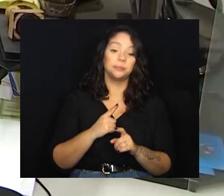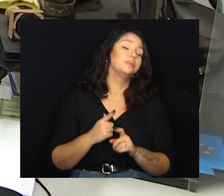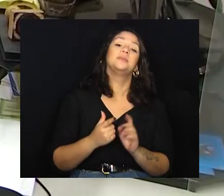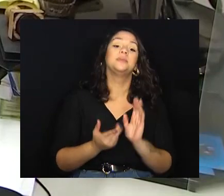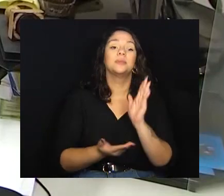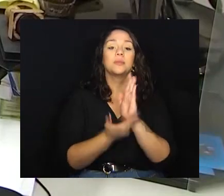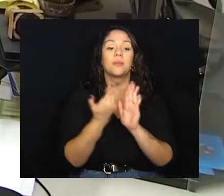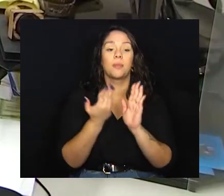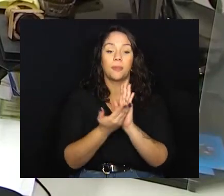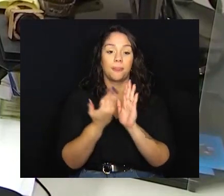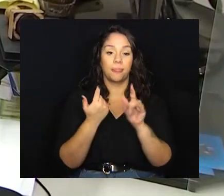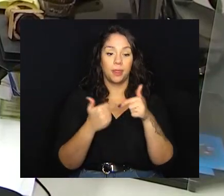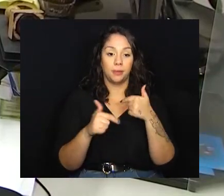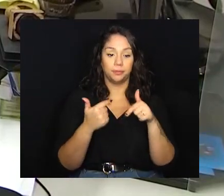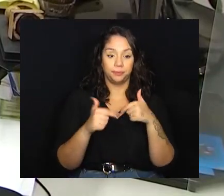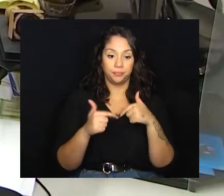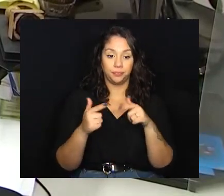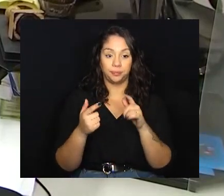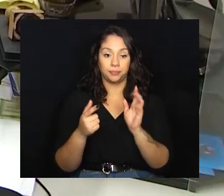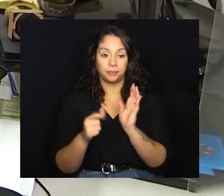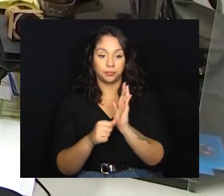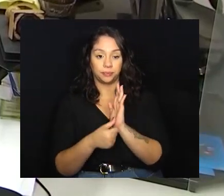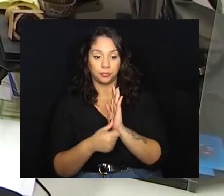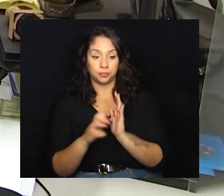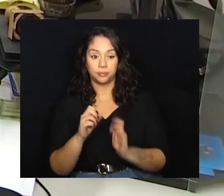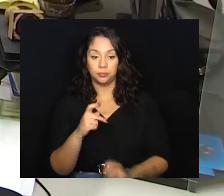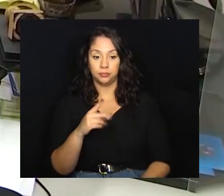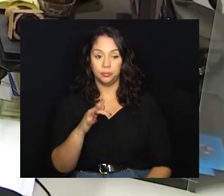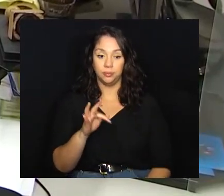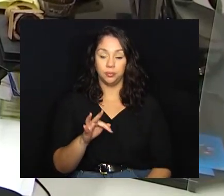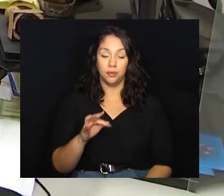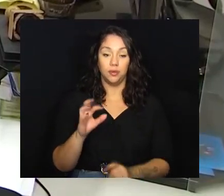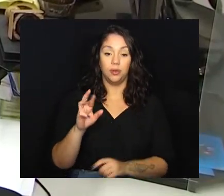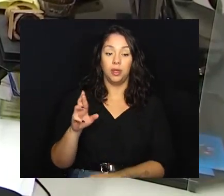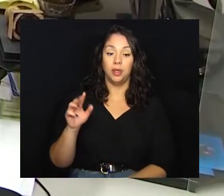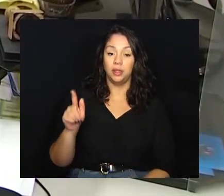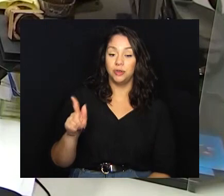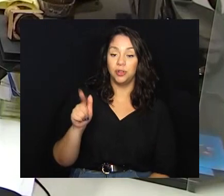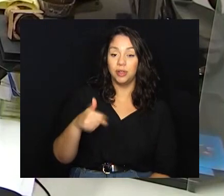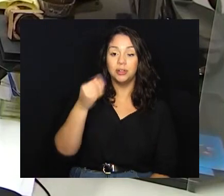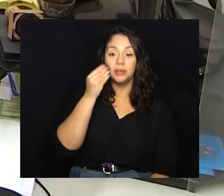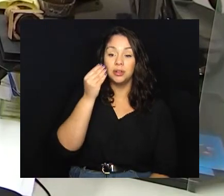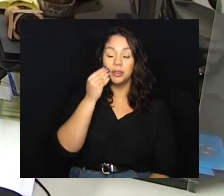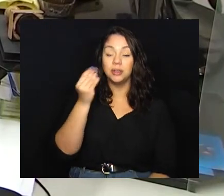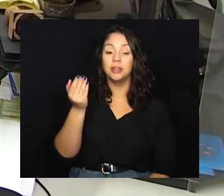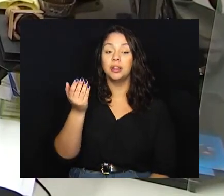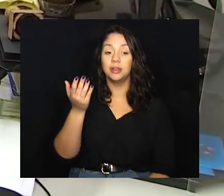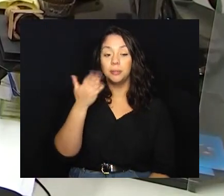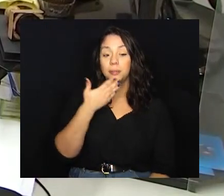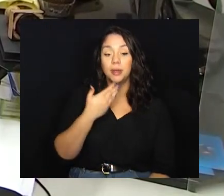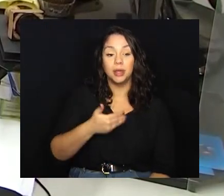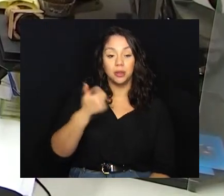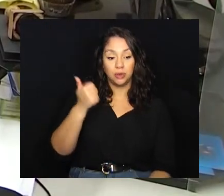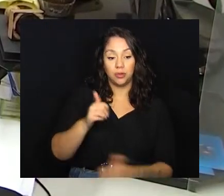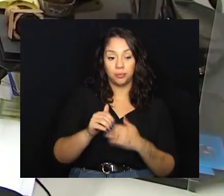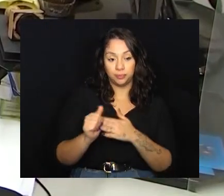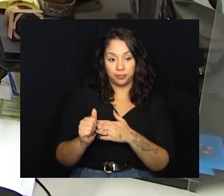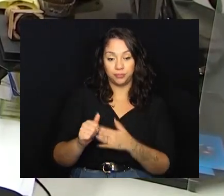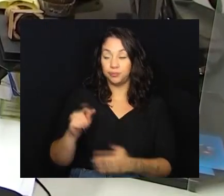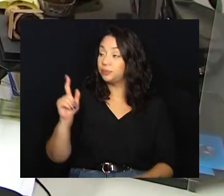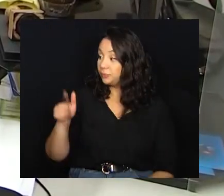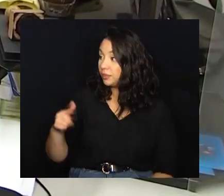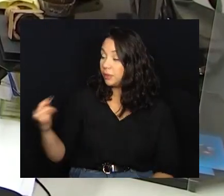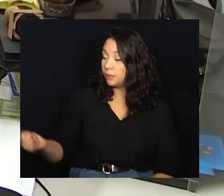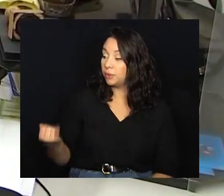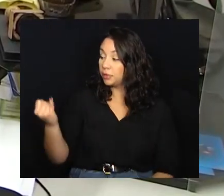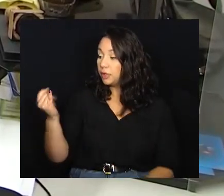dificulta um pouco atendimento geralmente a gente pede carteira de trabalho cpf rg para um atendimento completo e para a gente conseguir ajudar aumentar